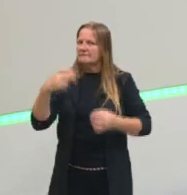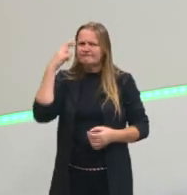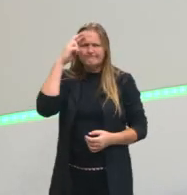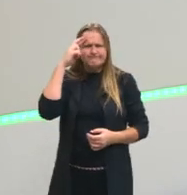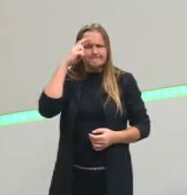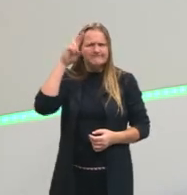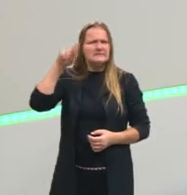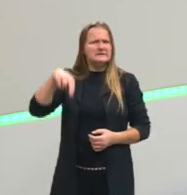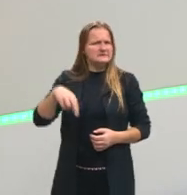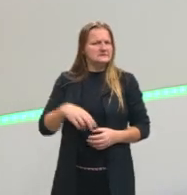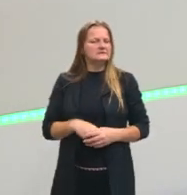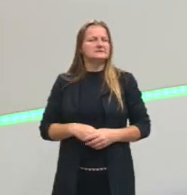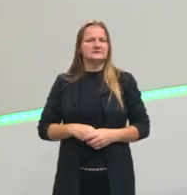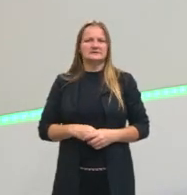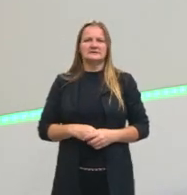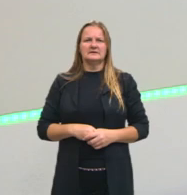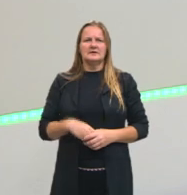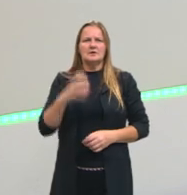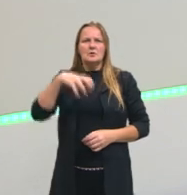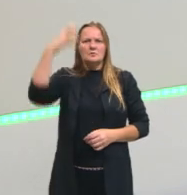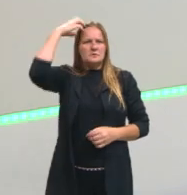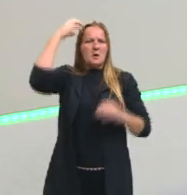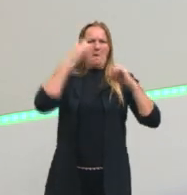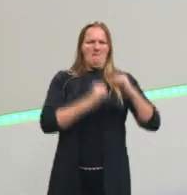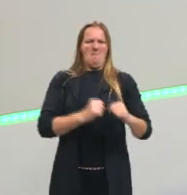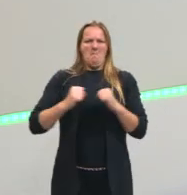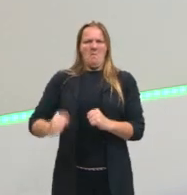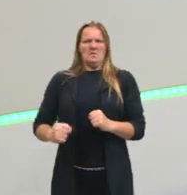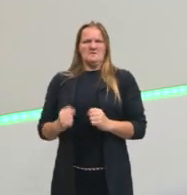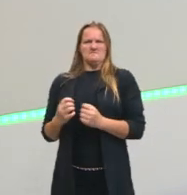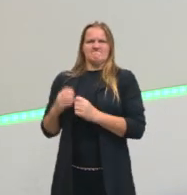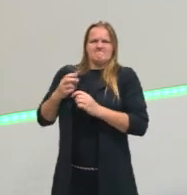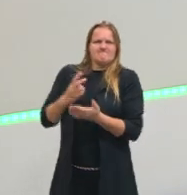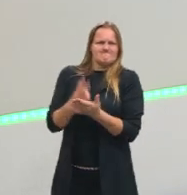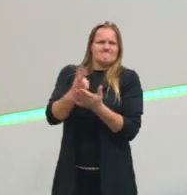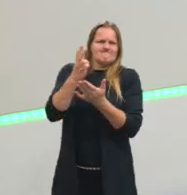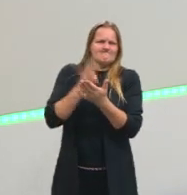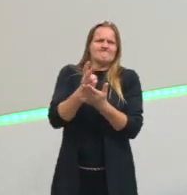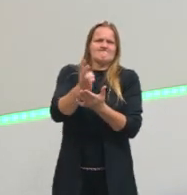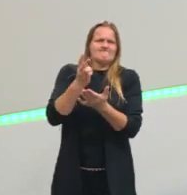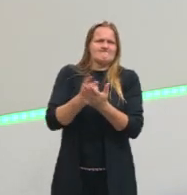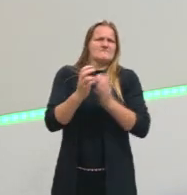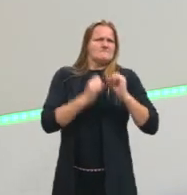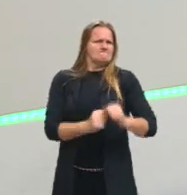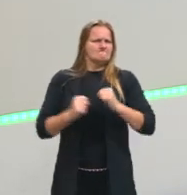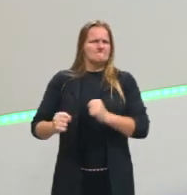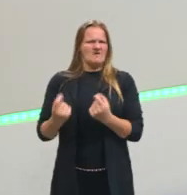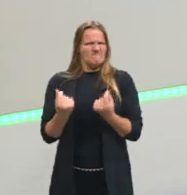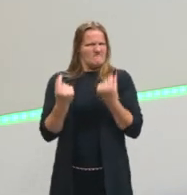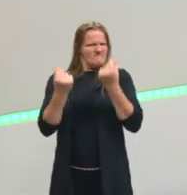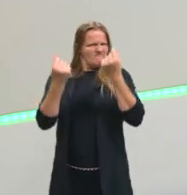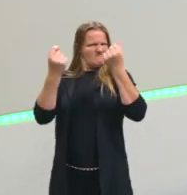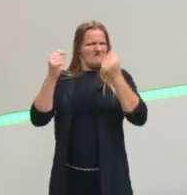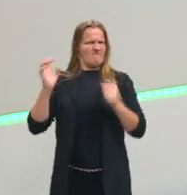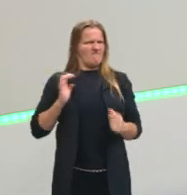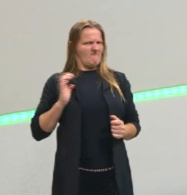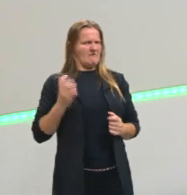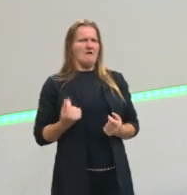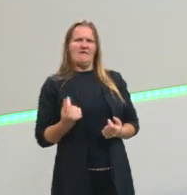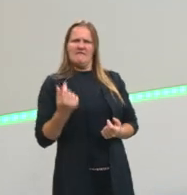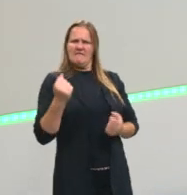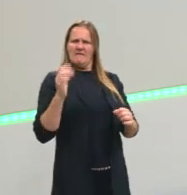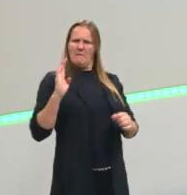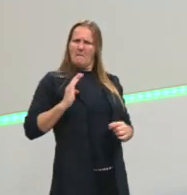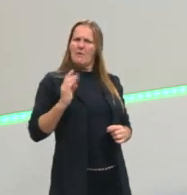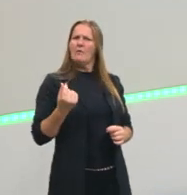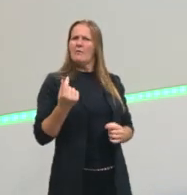Razão não o príncipe o príncipe sob o poder ele quer se manter o poder e aí tem a virtual fortuna ele faz tudo para se manter no